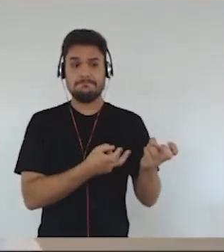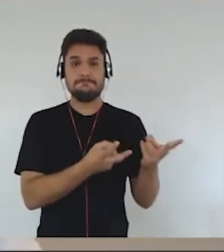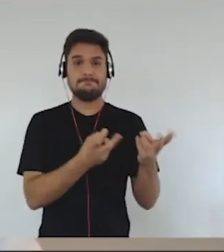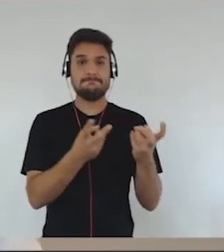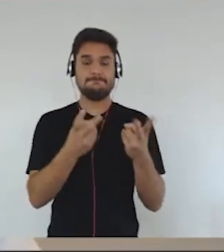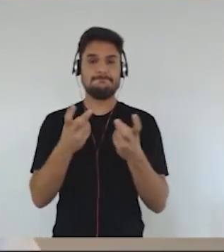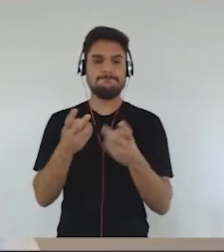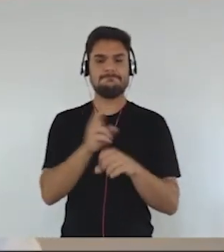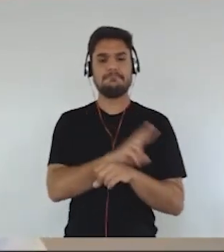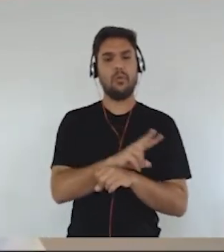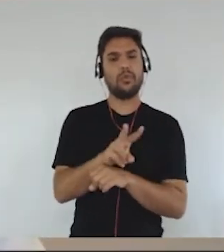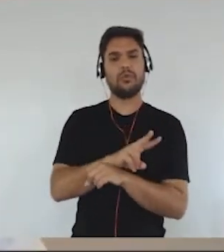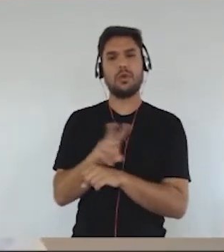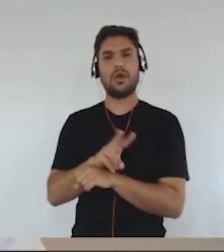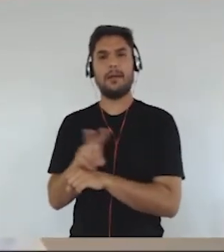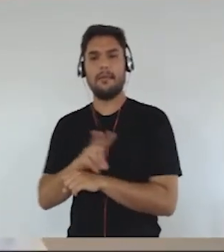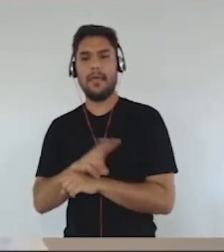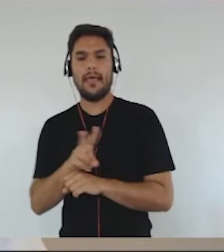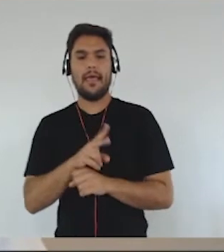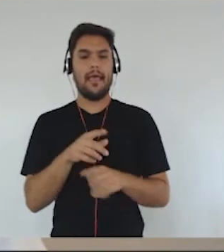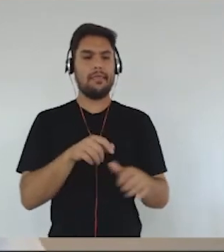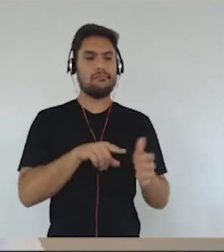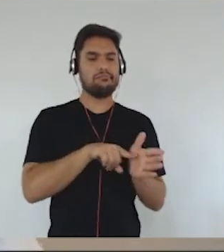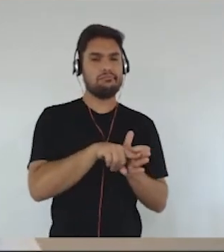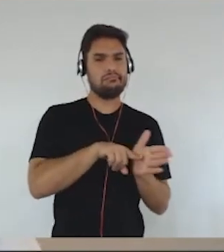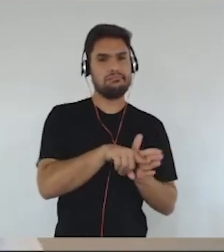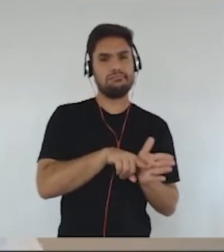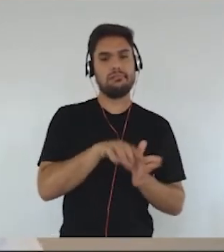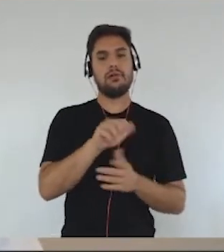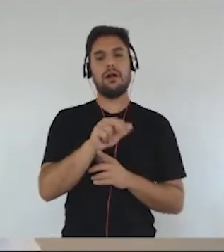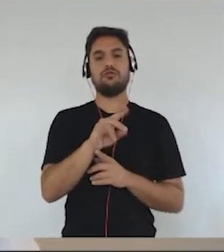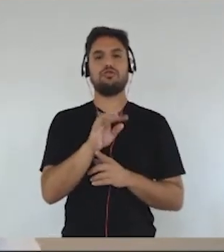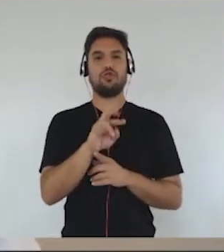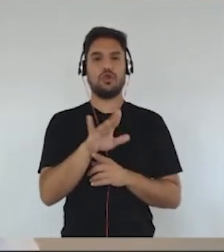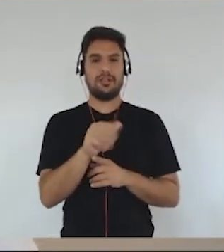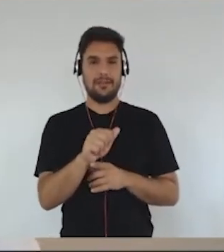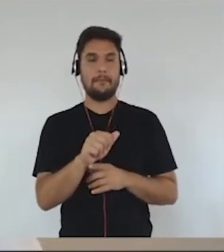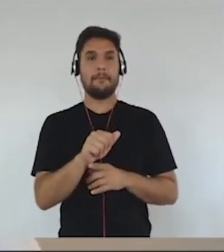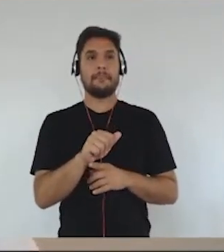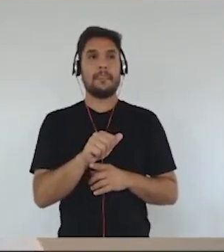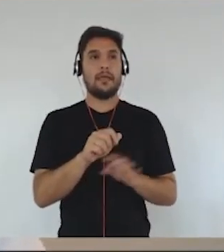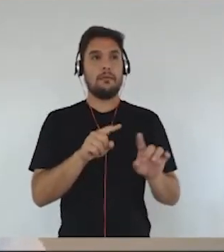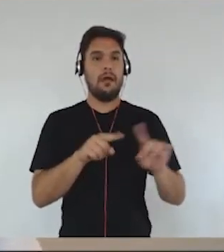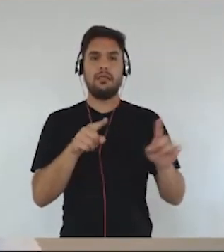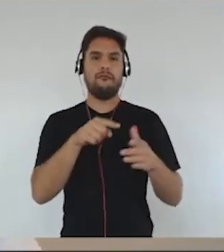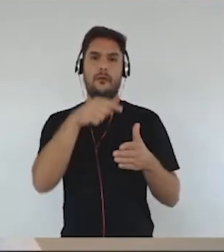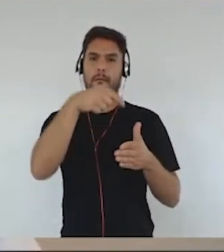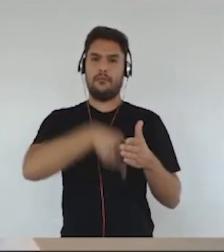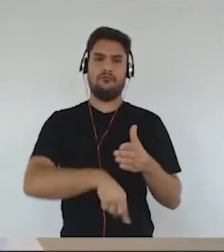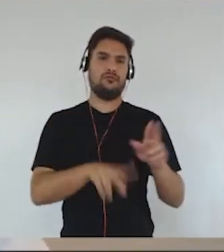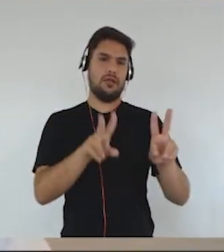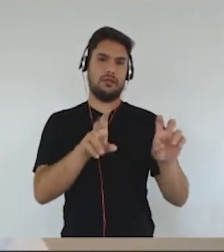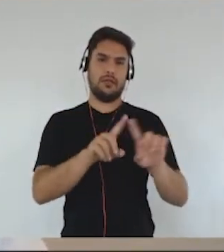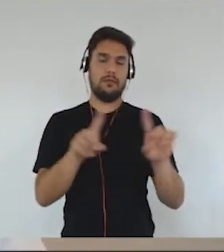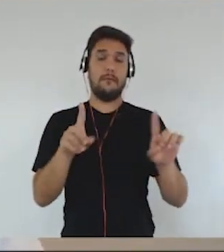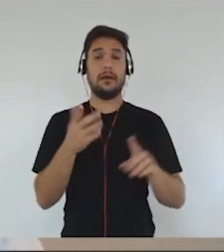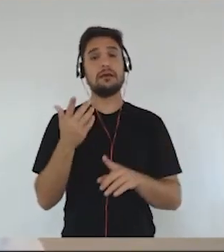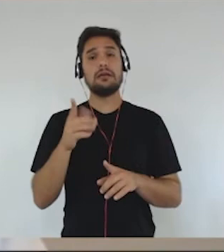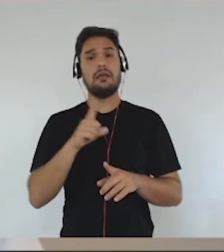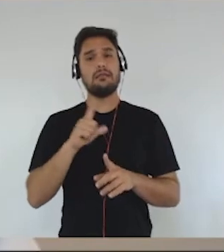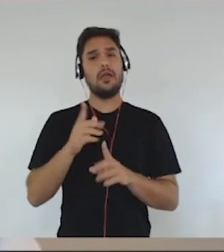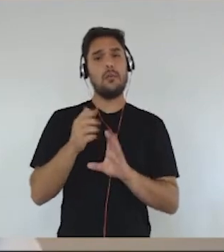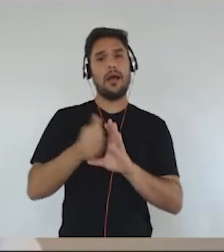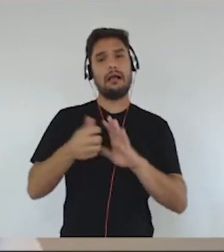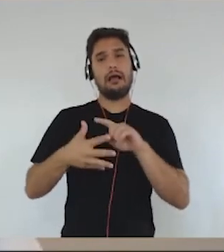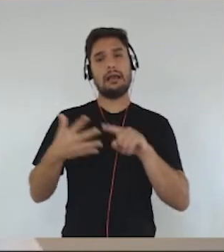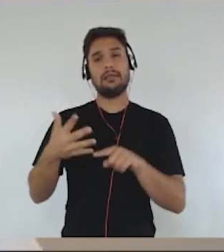né, de monitoramento, de auditoria. Eu não vou explorar isso porque talvez não tenha um gancho aqui para o nosso tema, mas tem um aspecto